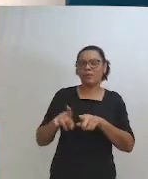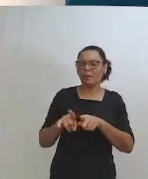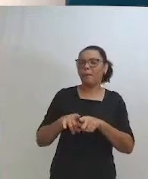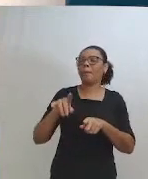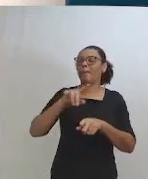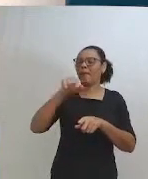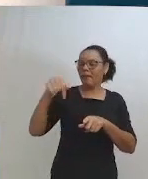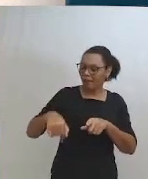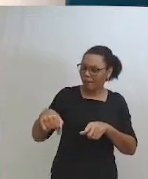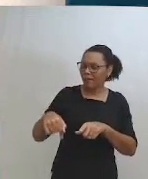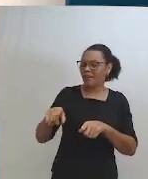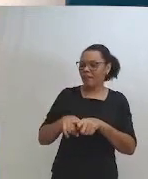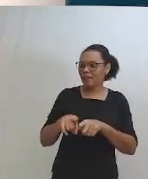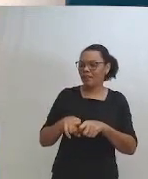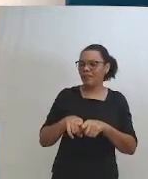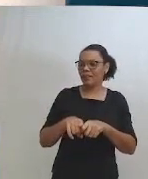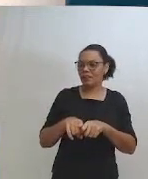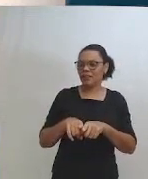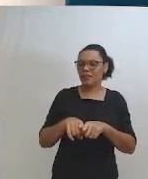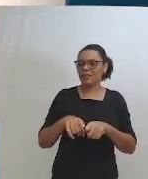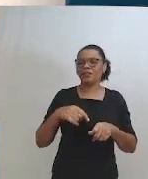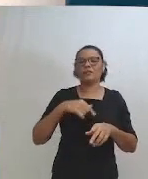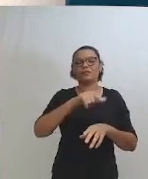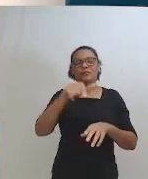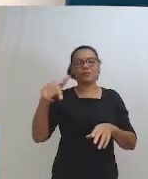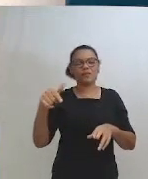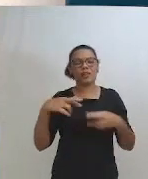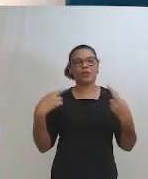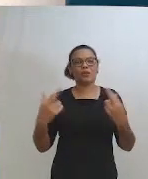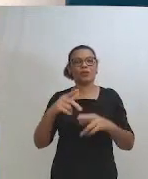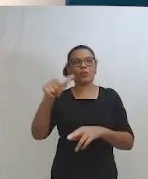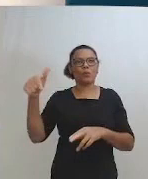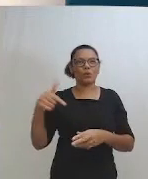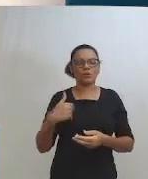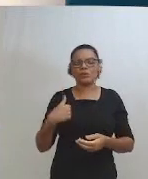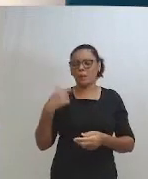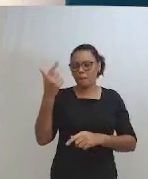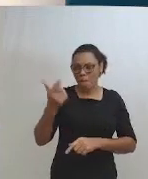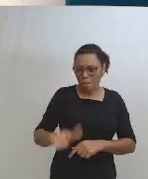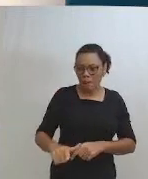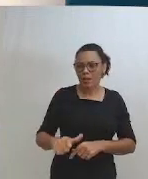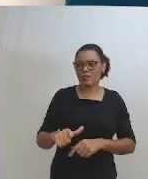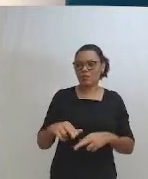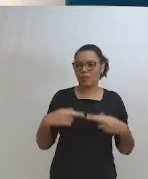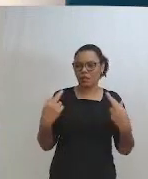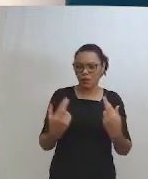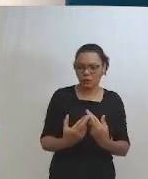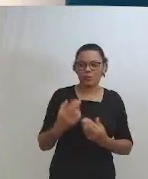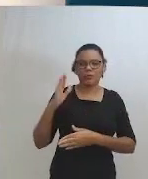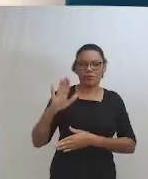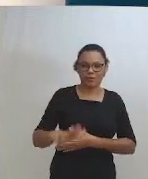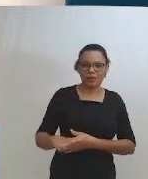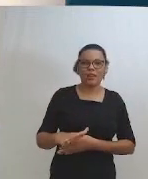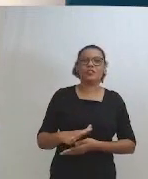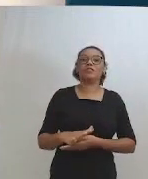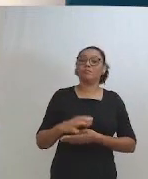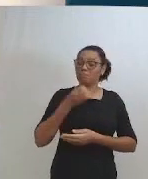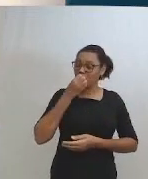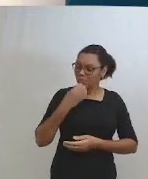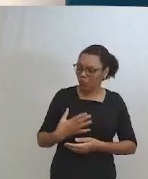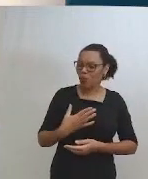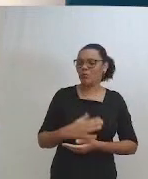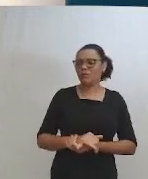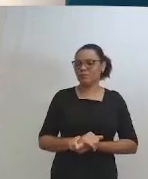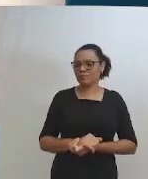inclusive, da sessão. Mas mais uma sessão, uma tarde produtiva. Exatamente.